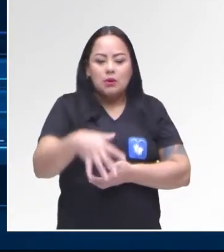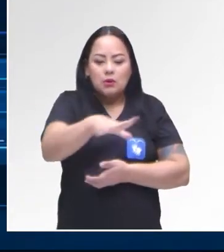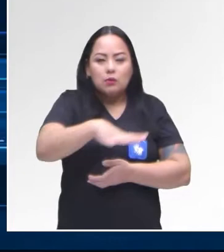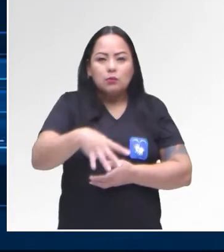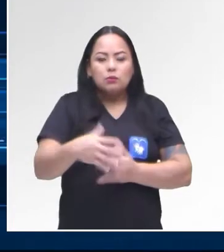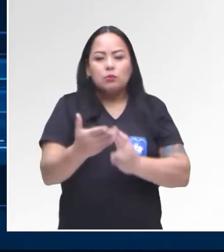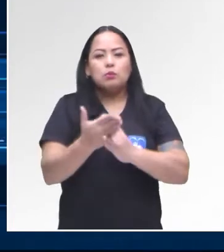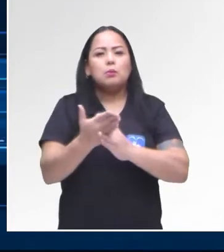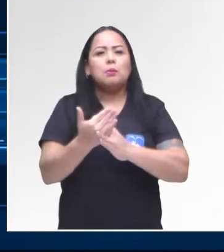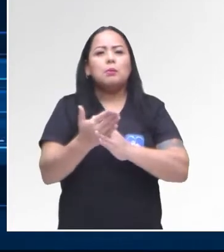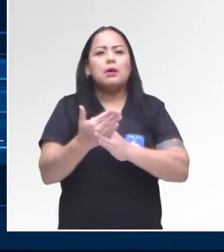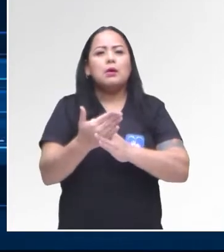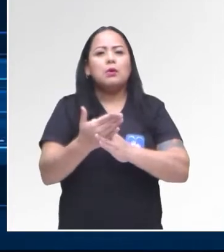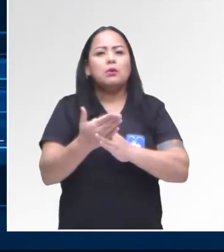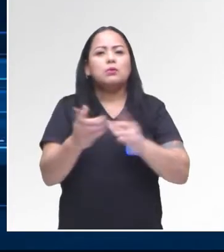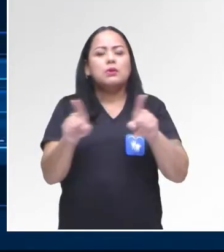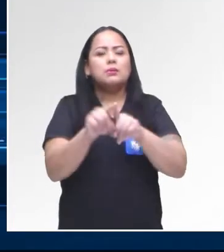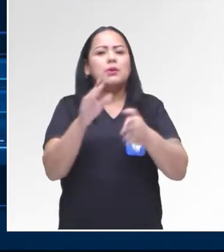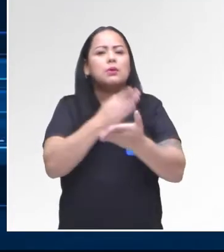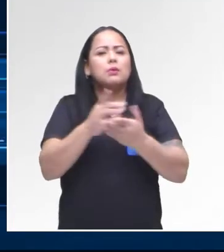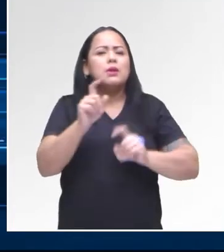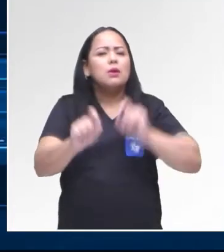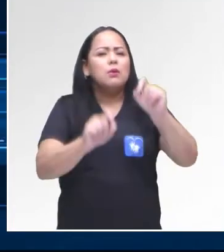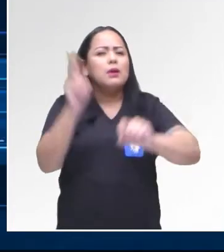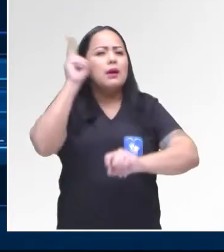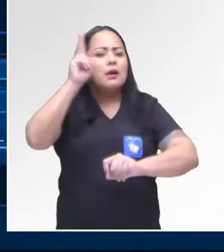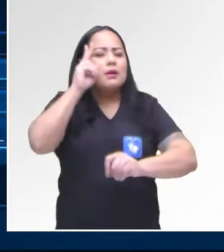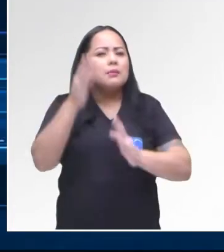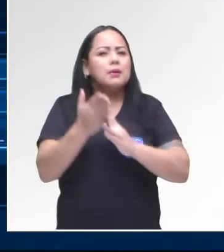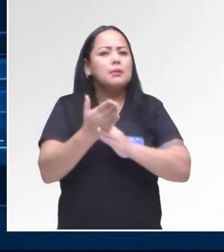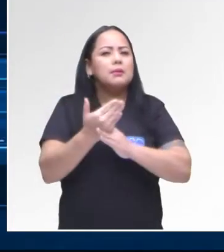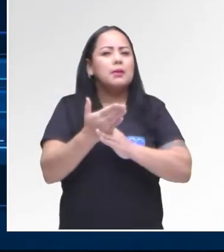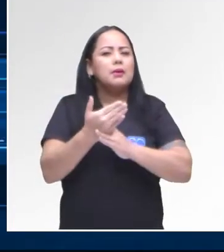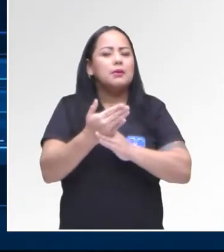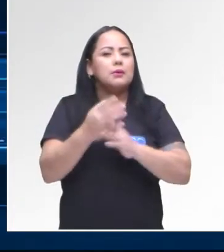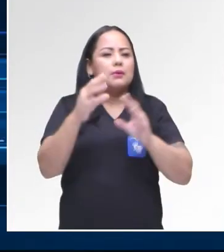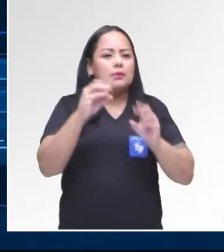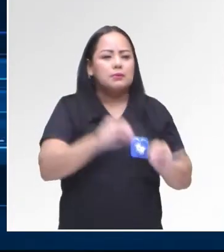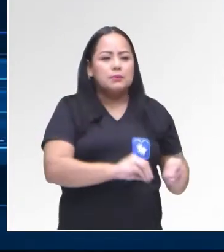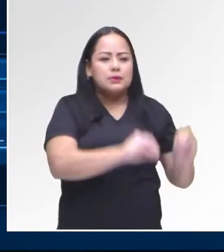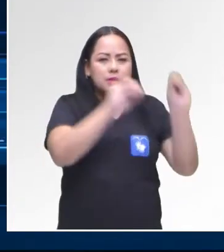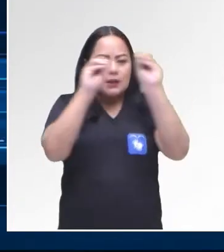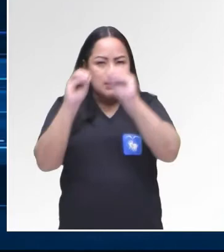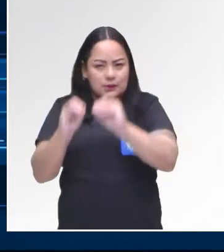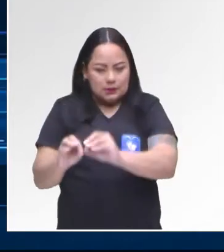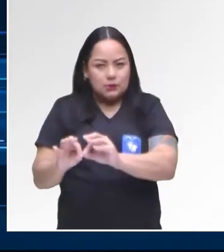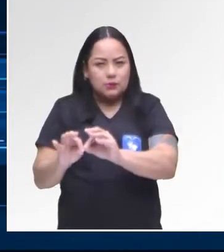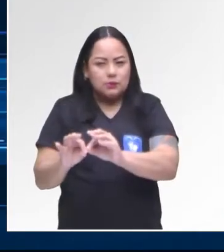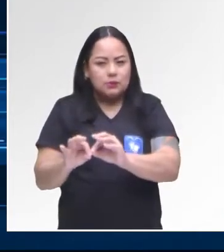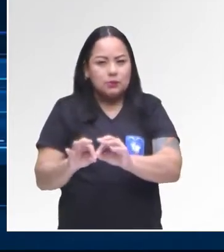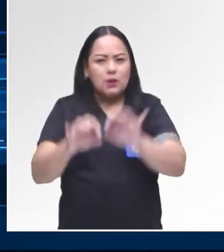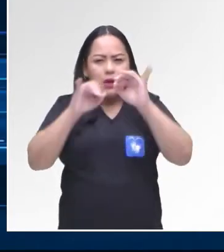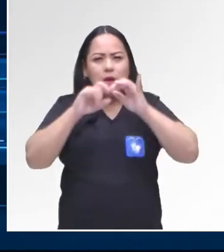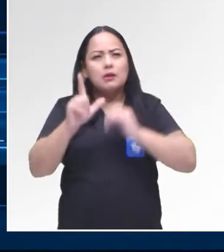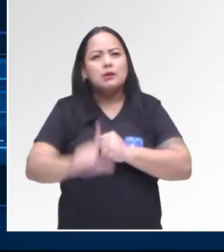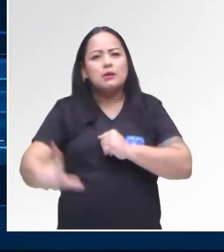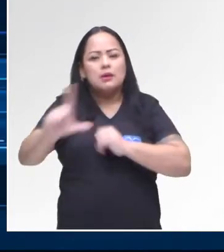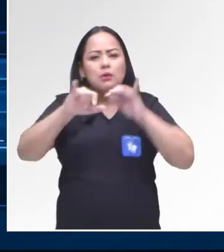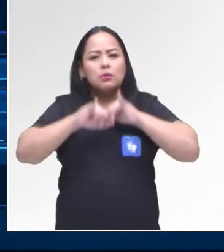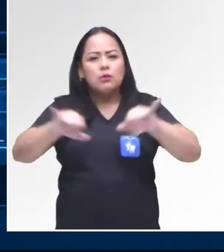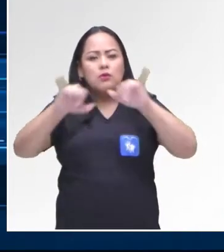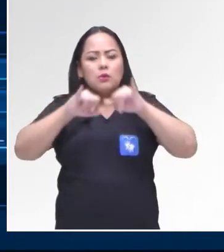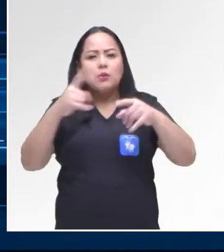barroco. O que você lembra a respeito do barroco? Nós estamos saindo do quinhentismo, literatura de informação, para informar a